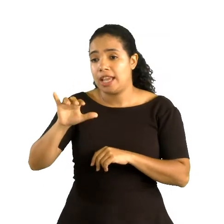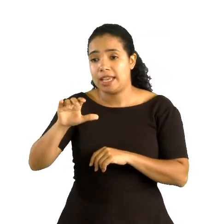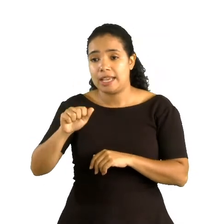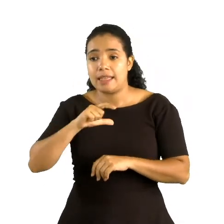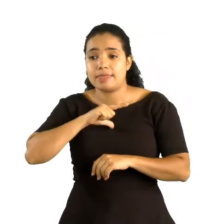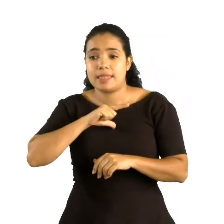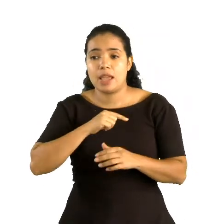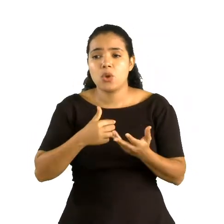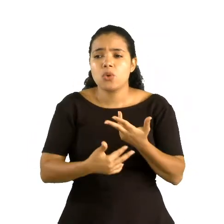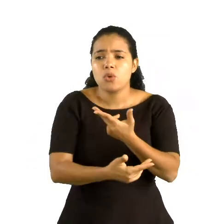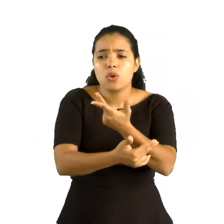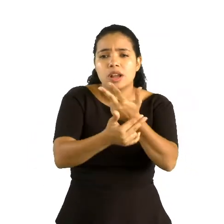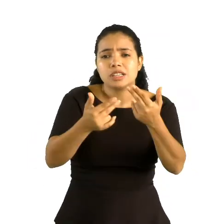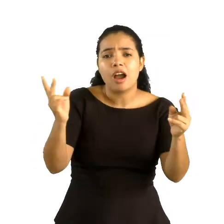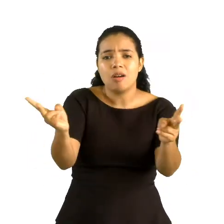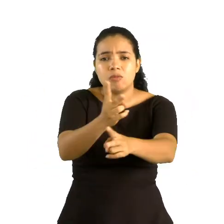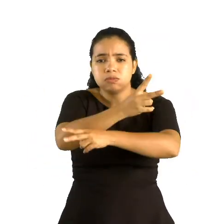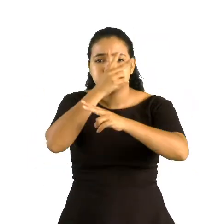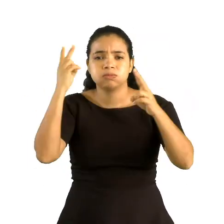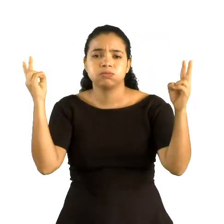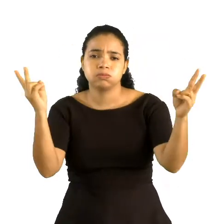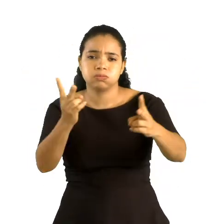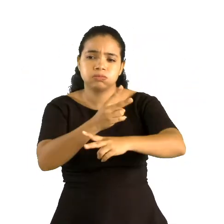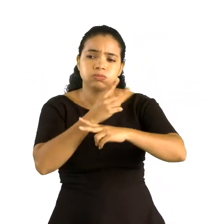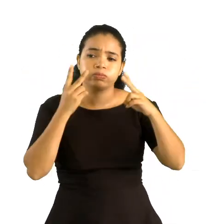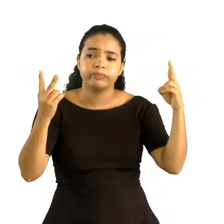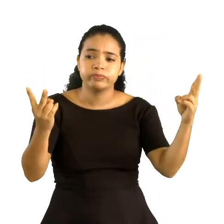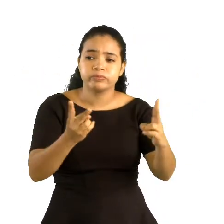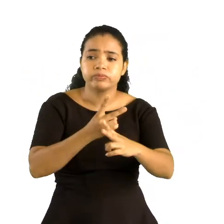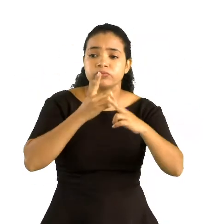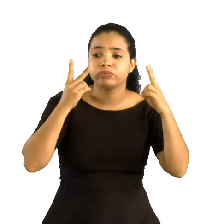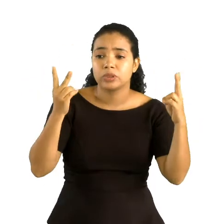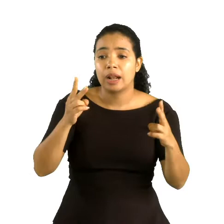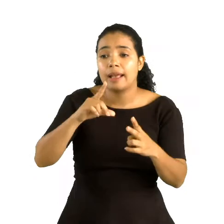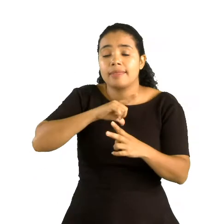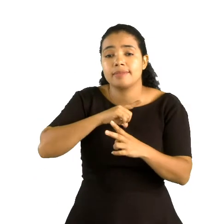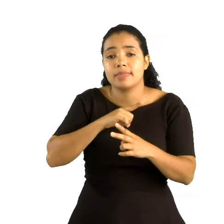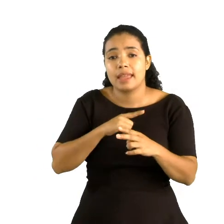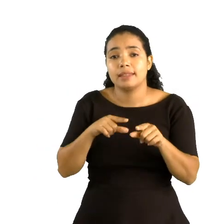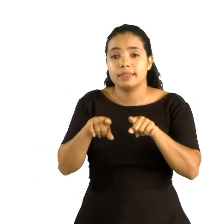ela é provocada pelo intemperismo das rochas. A gente tem, assim,